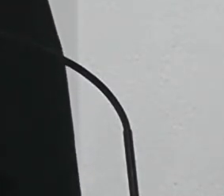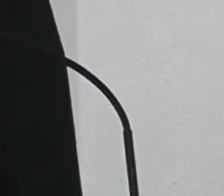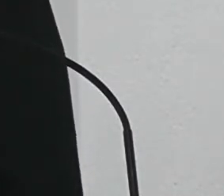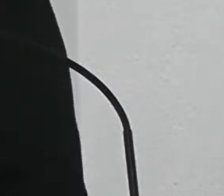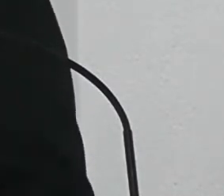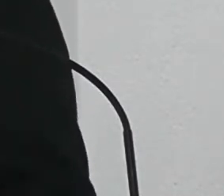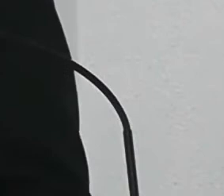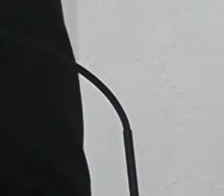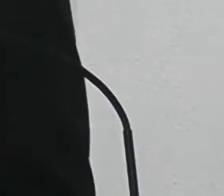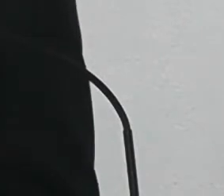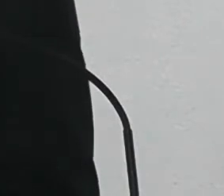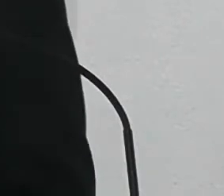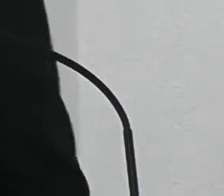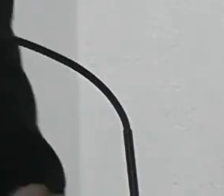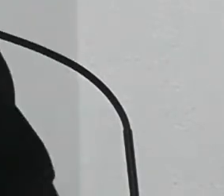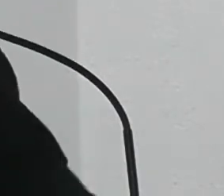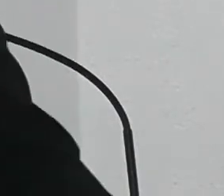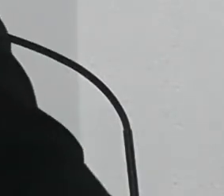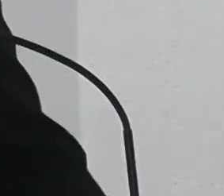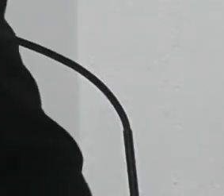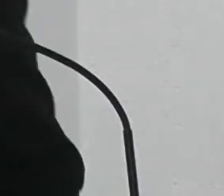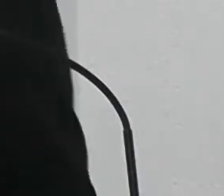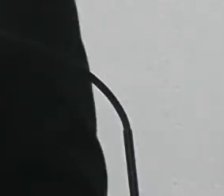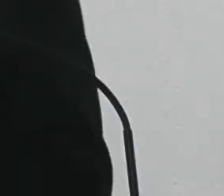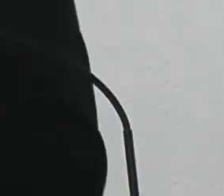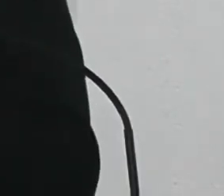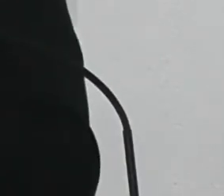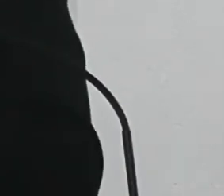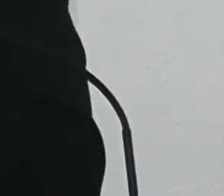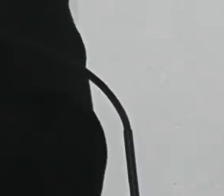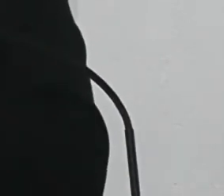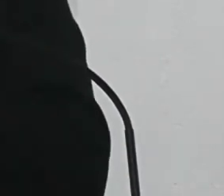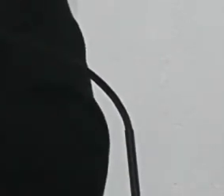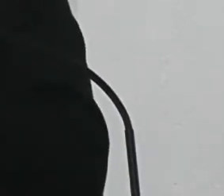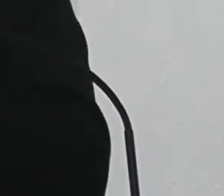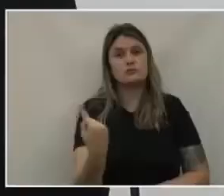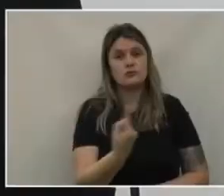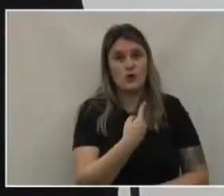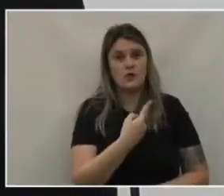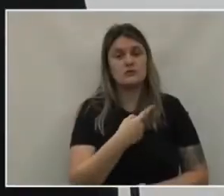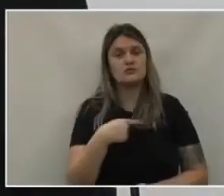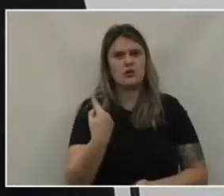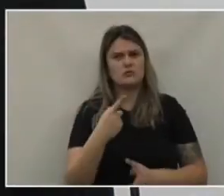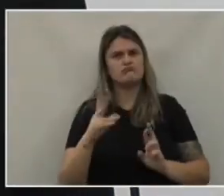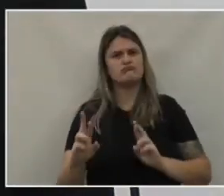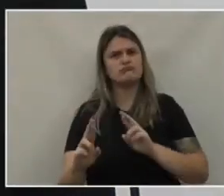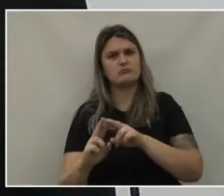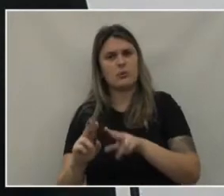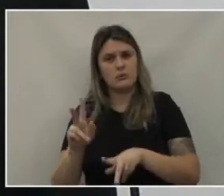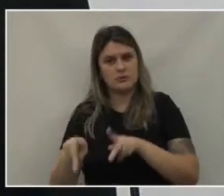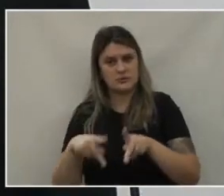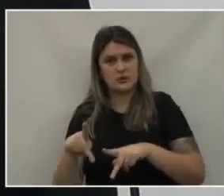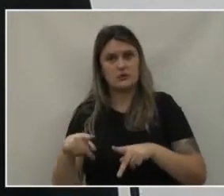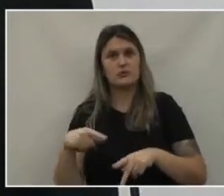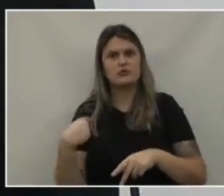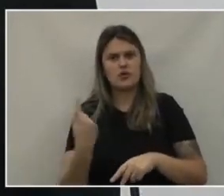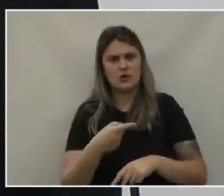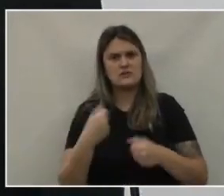ideia. Então, senhor presidente, eu acho que é importante que nós, como representantes do povo,